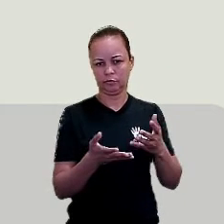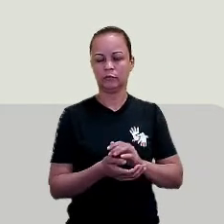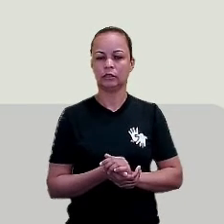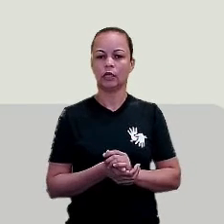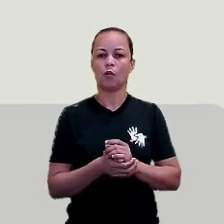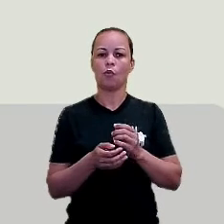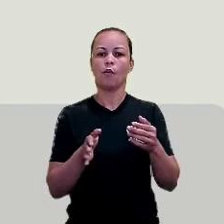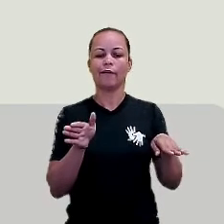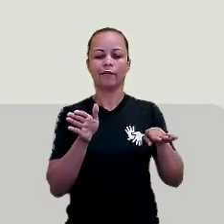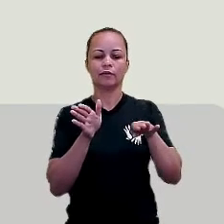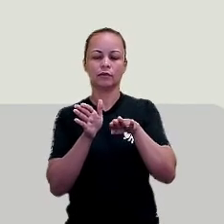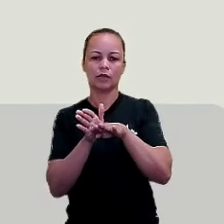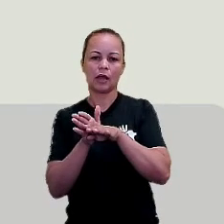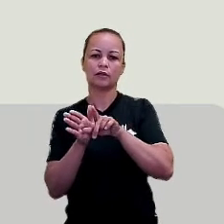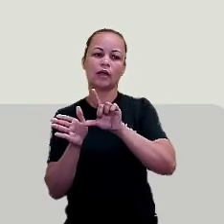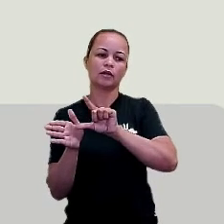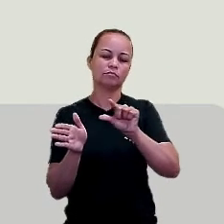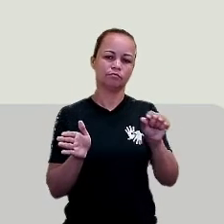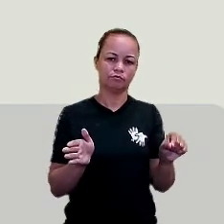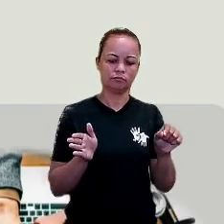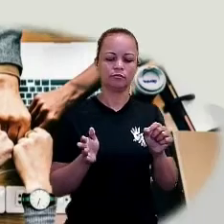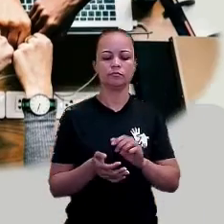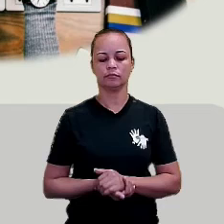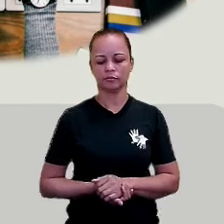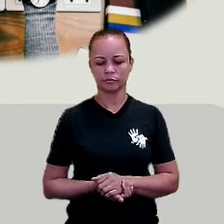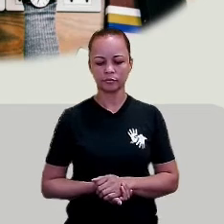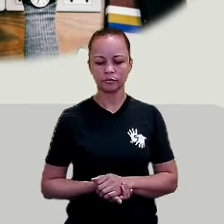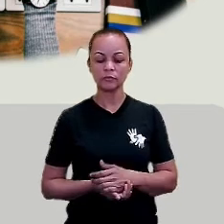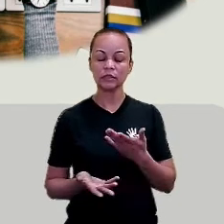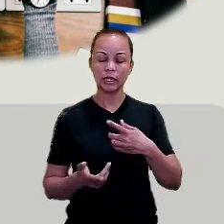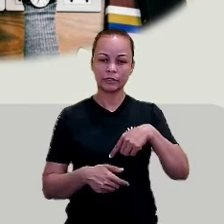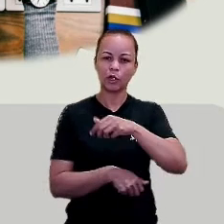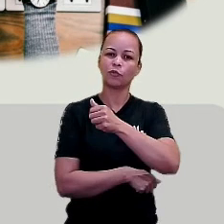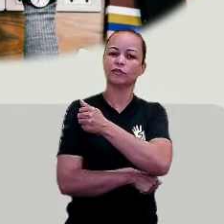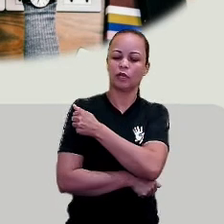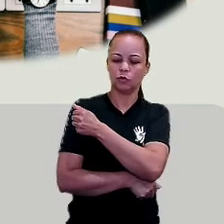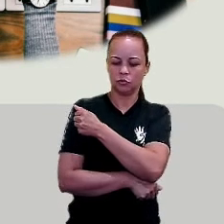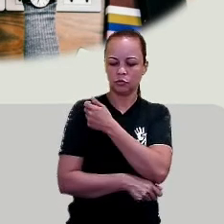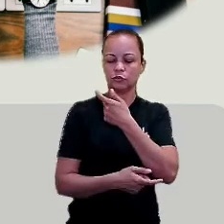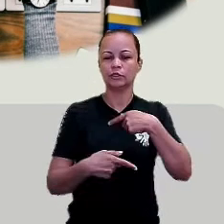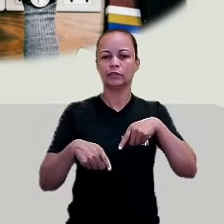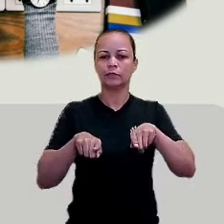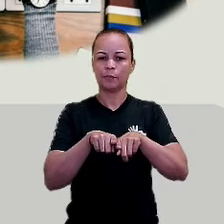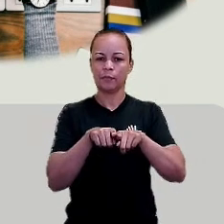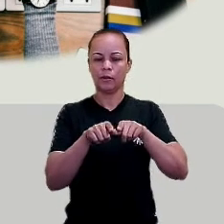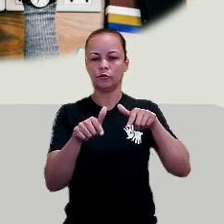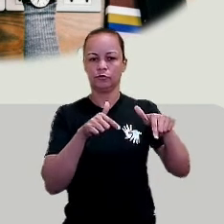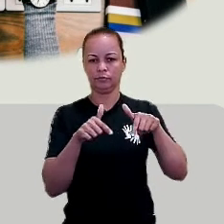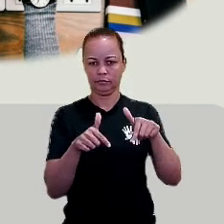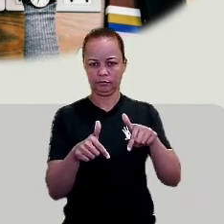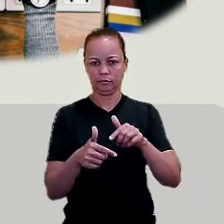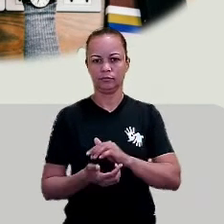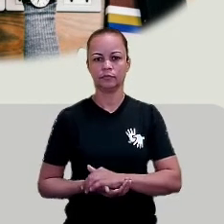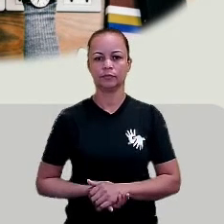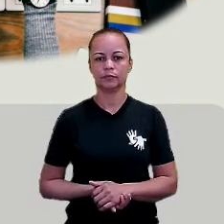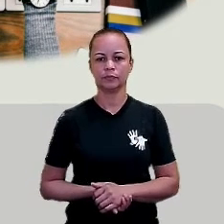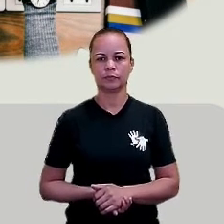botei aqui o exemplo, os estudantes e os trabalhadores.